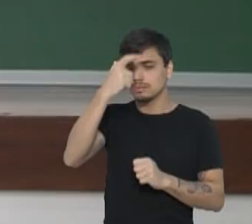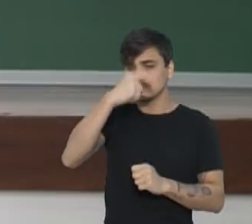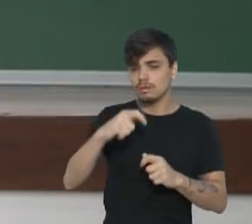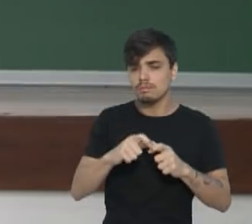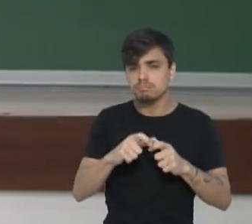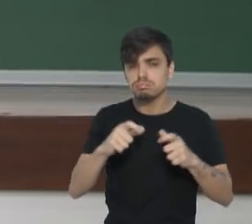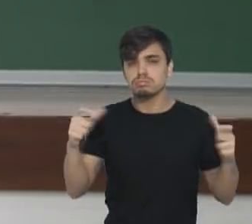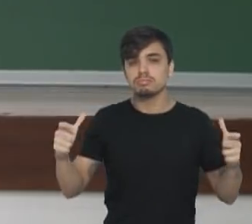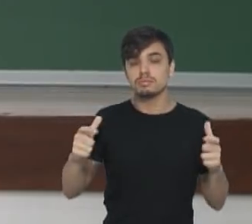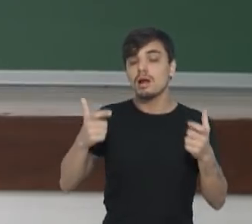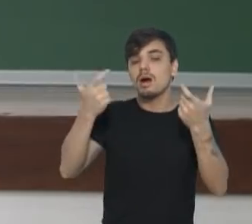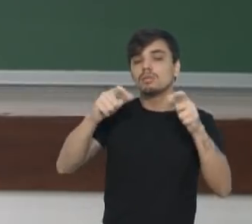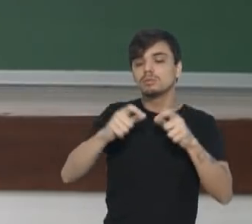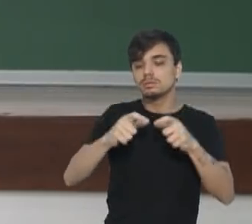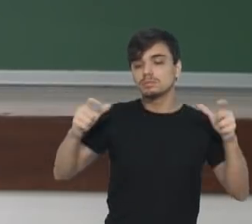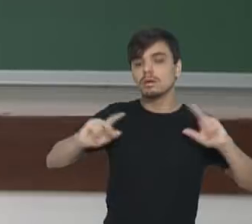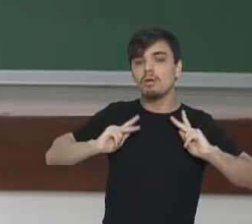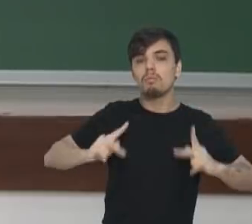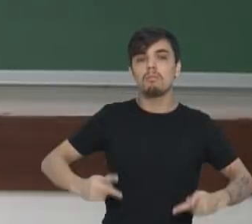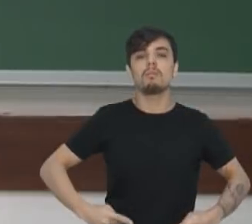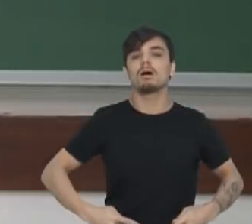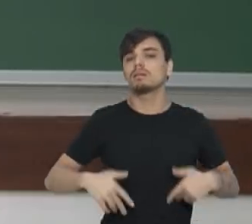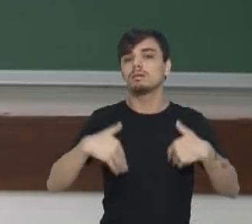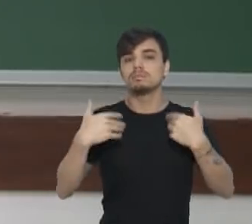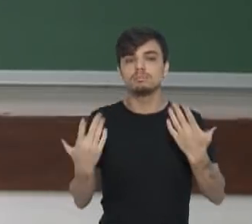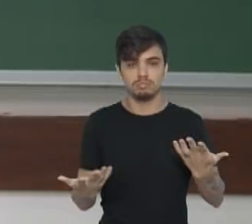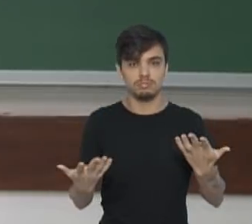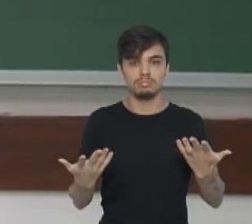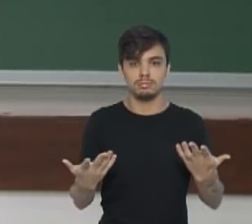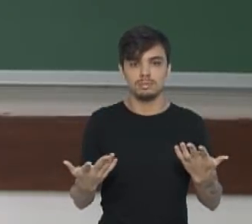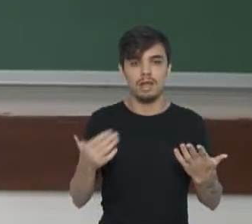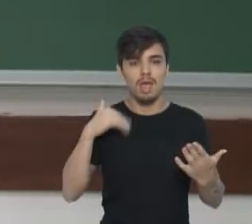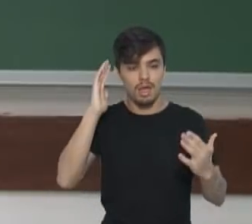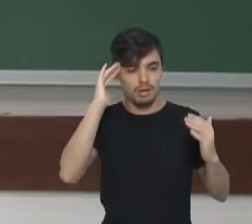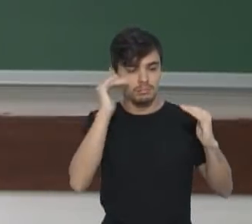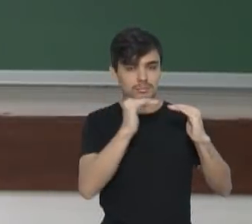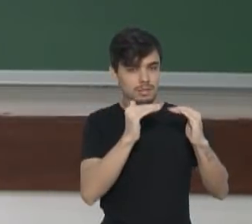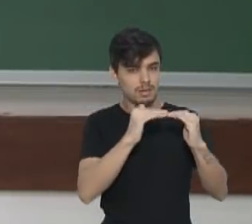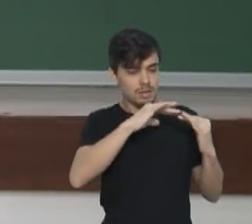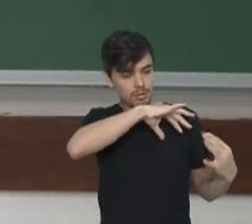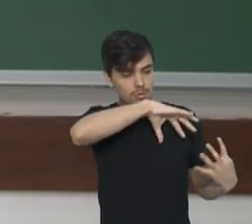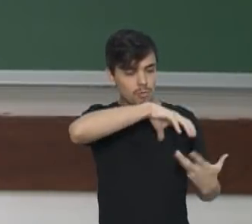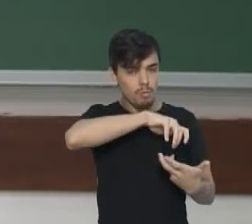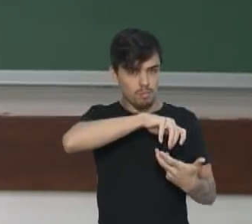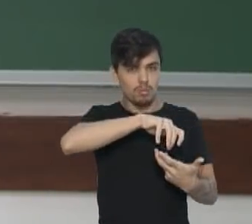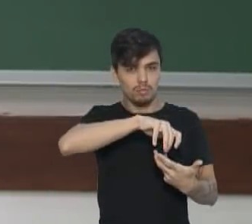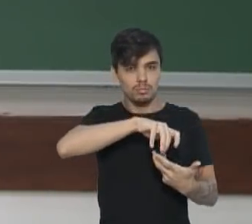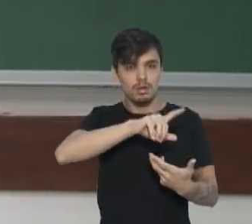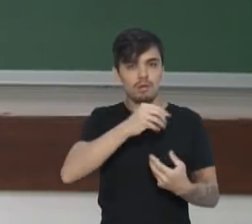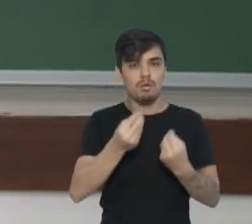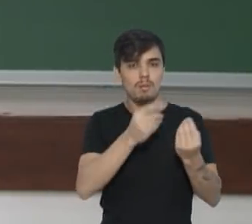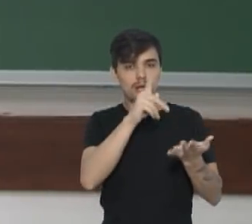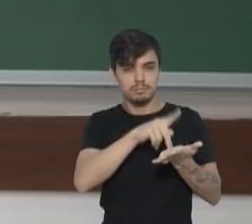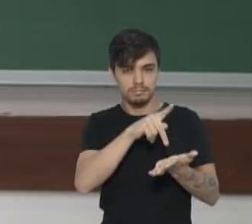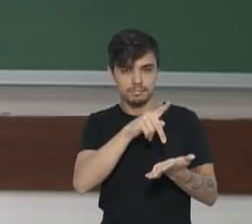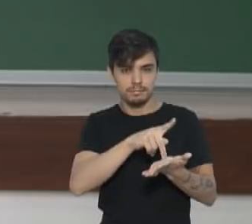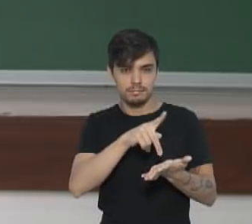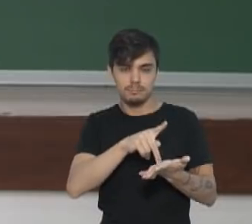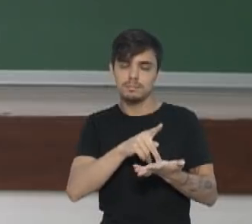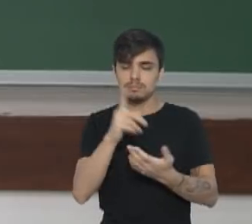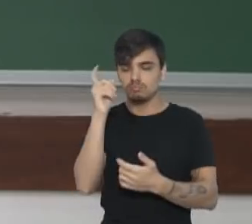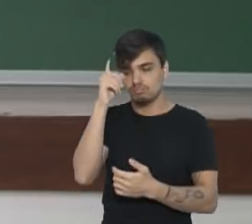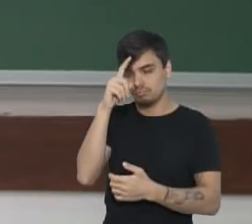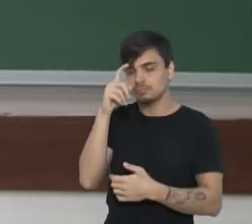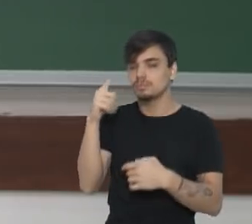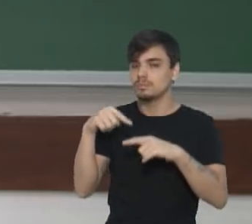Onde está a grandeza do ser humano? Em você justamente poder entender o mundo como ele realmente é. Por mais difícil que